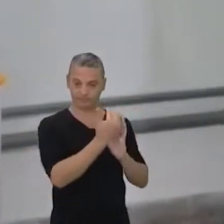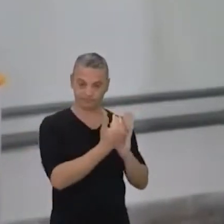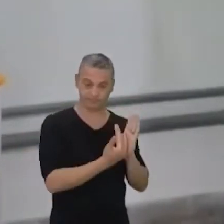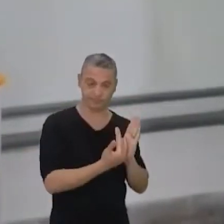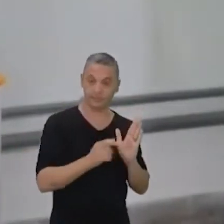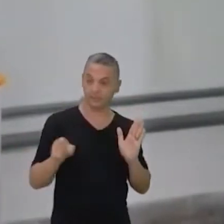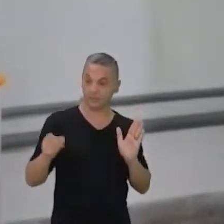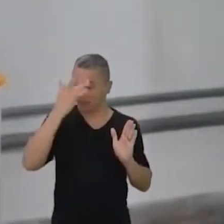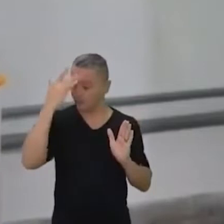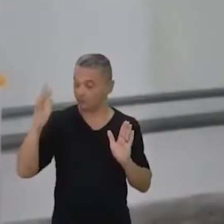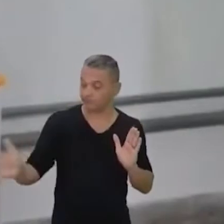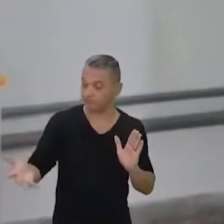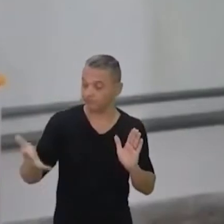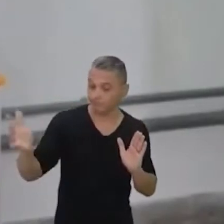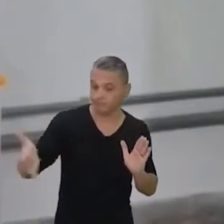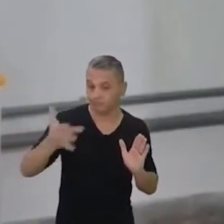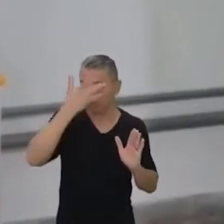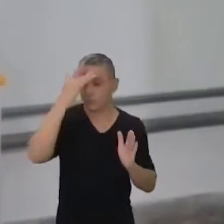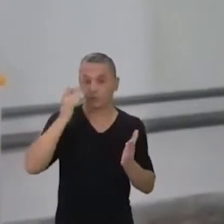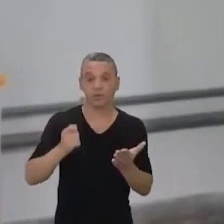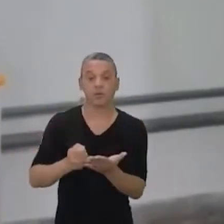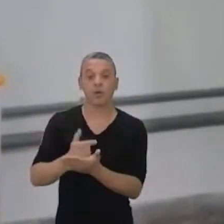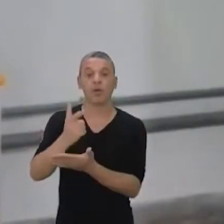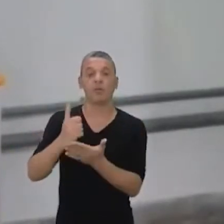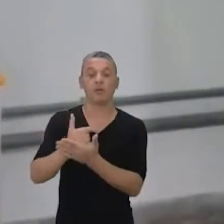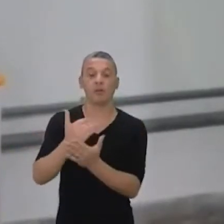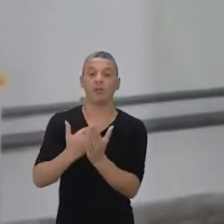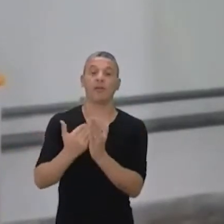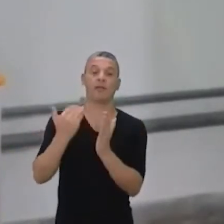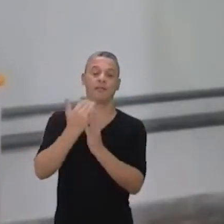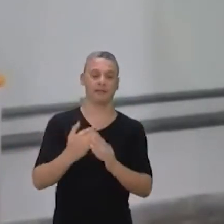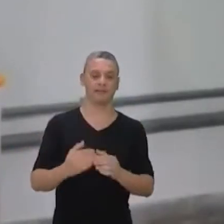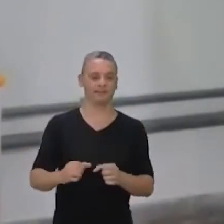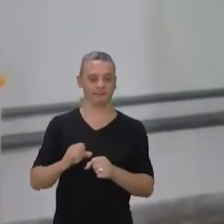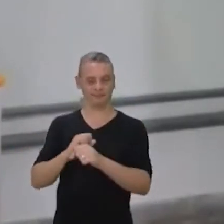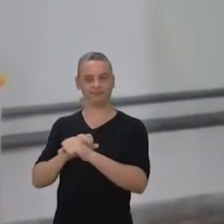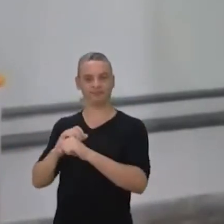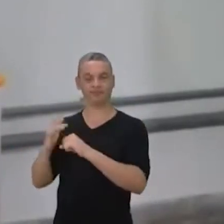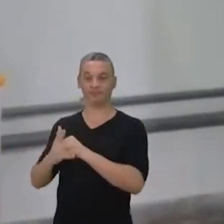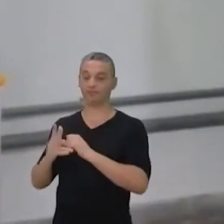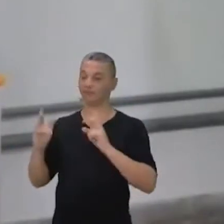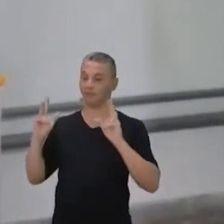o consumo, que foi isso que aconteceu na época da pandemia, tá certo? Vocês vão ver daqui a